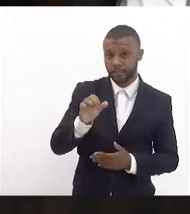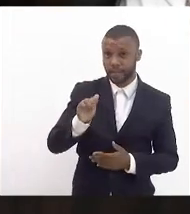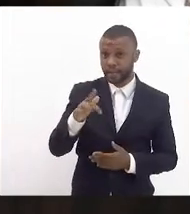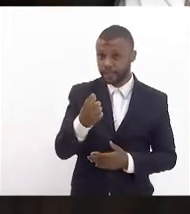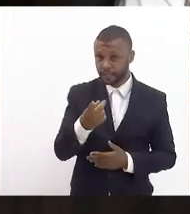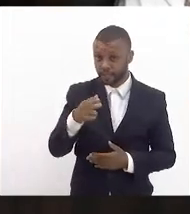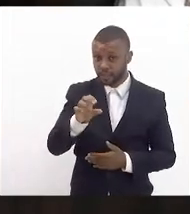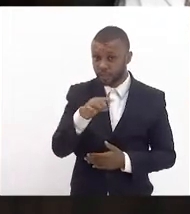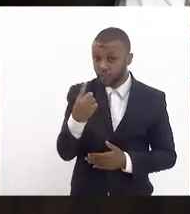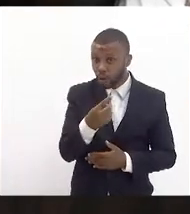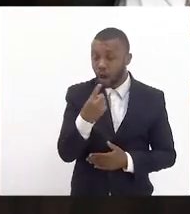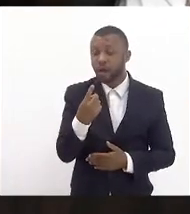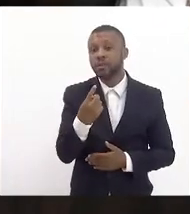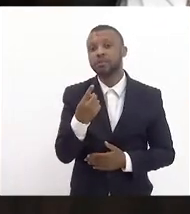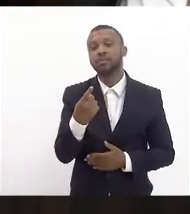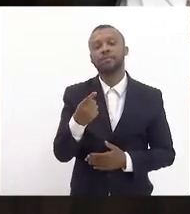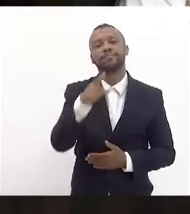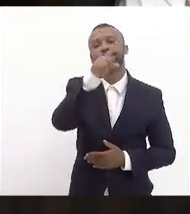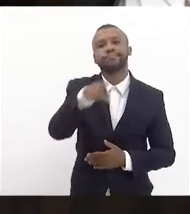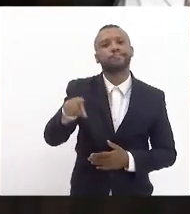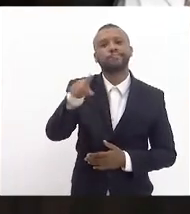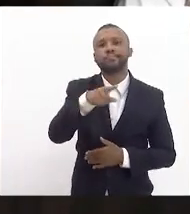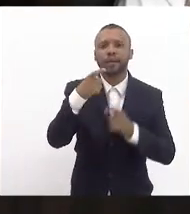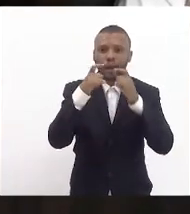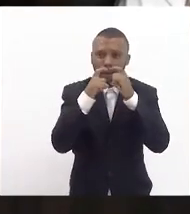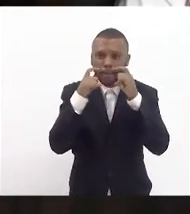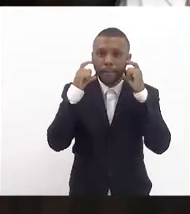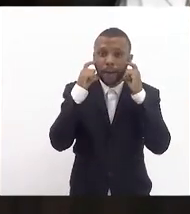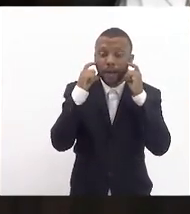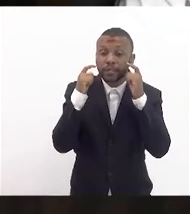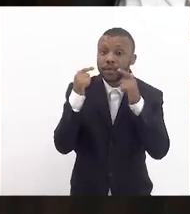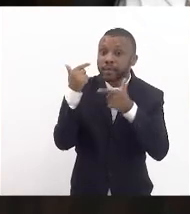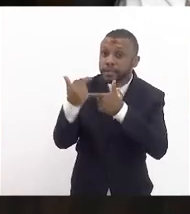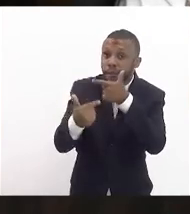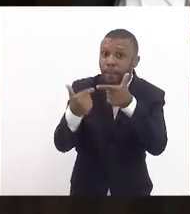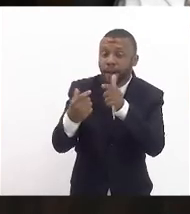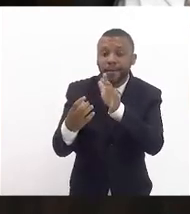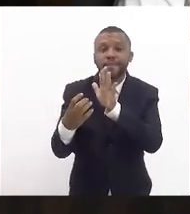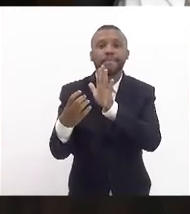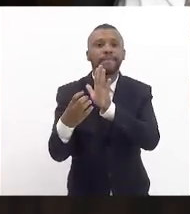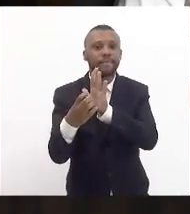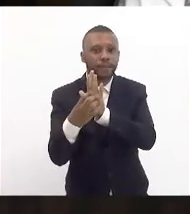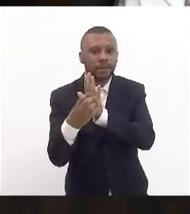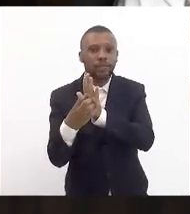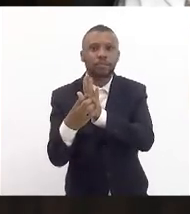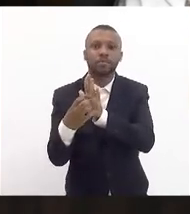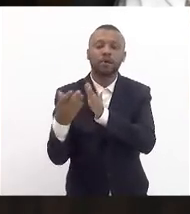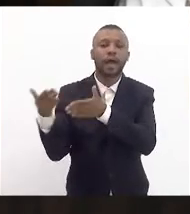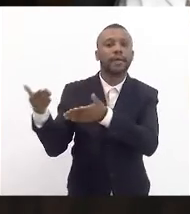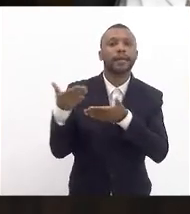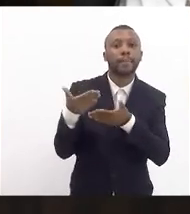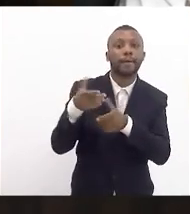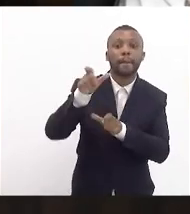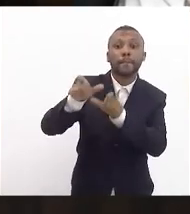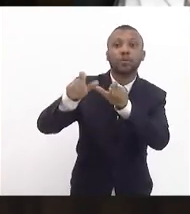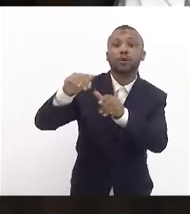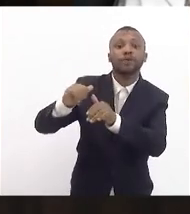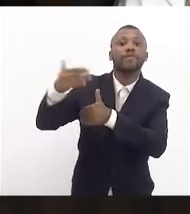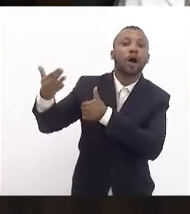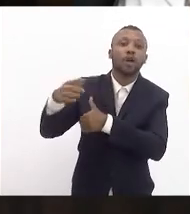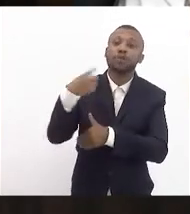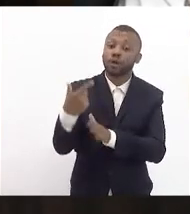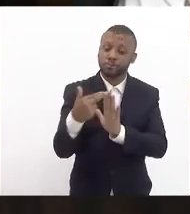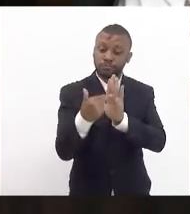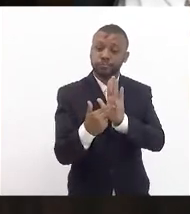nós abolimos as máscaras, quem trabalha fixo e recebe pessoas de fora, a gente manteve a exigência